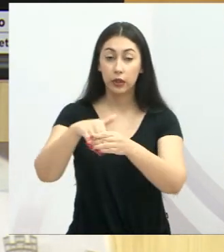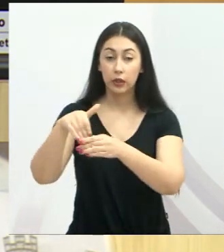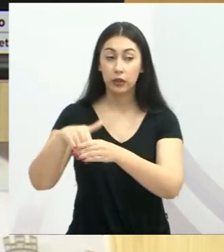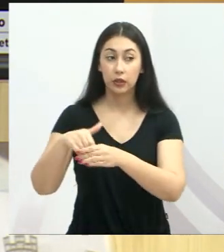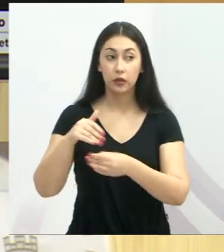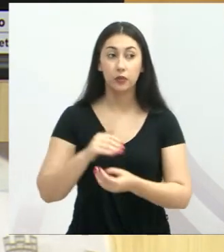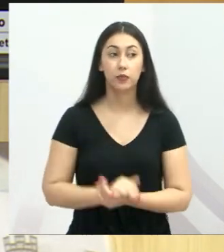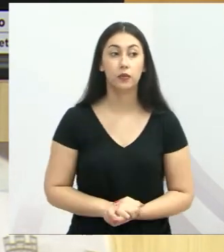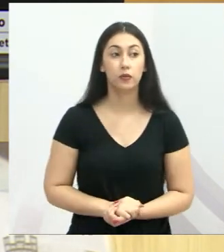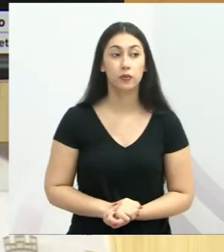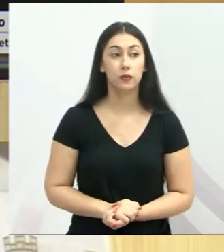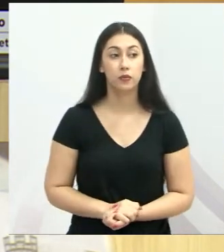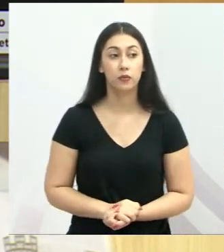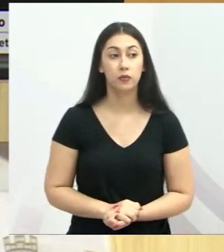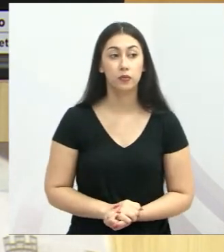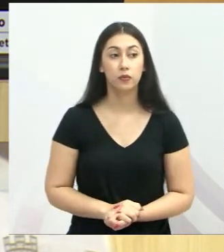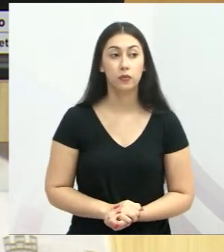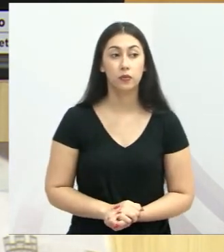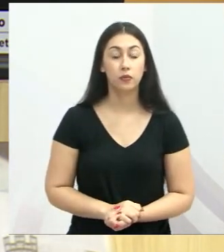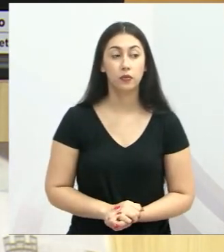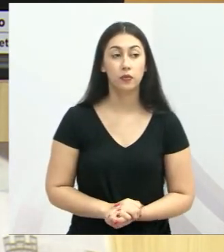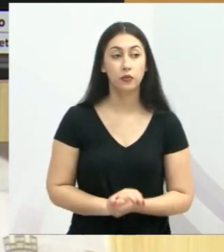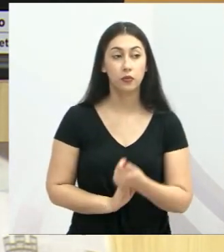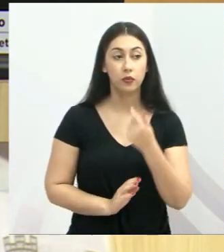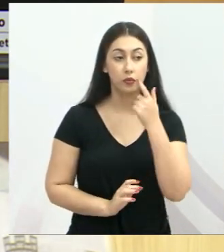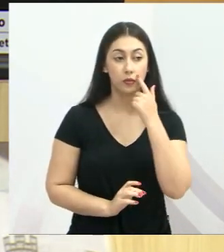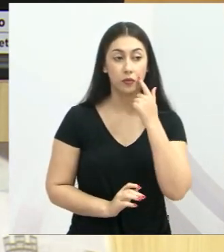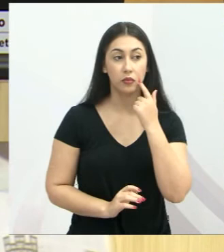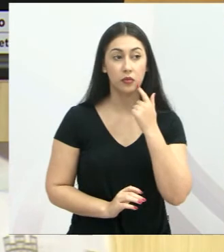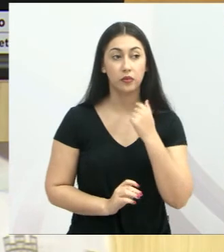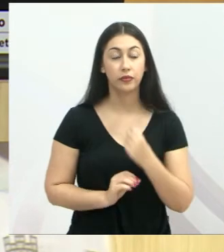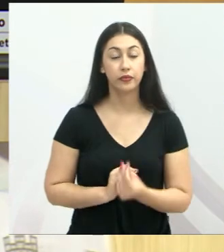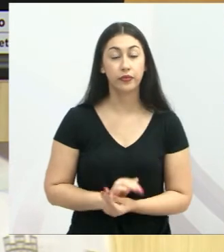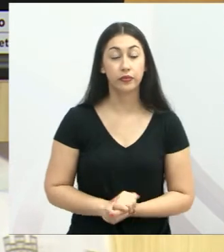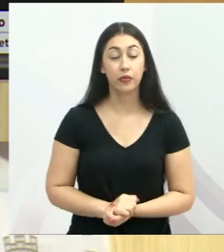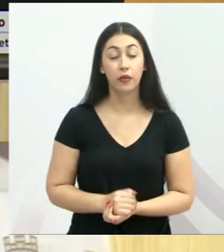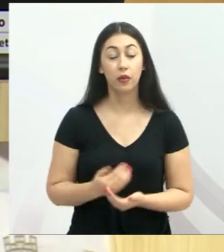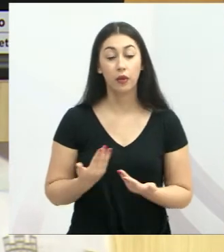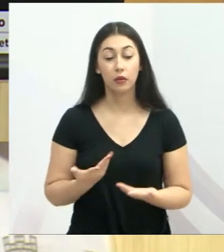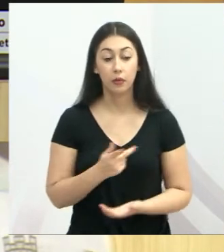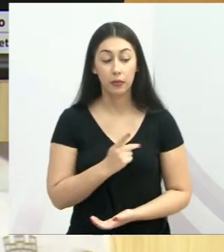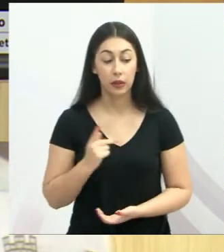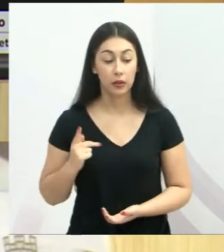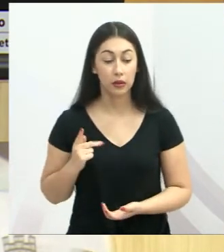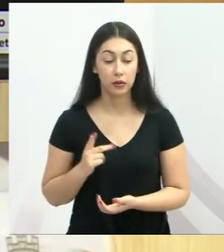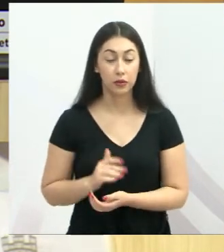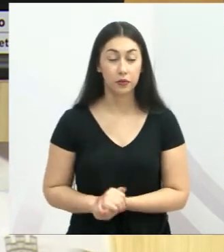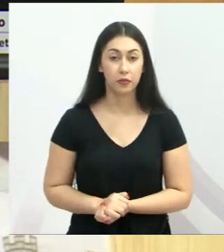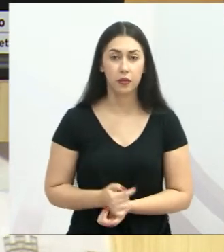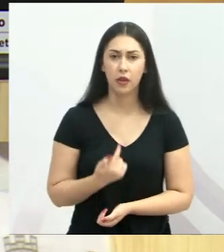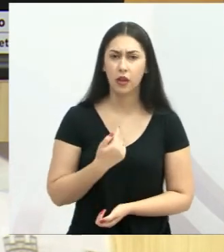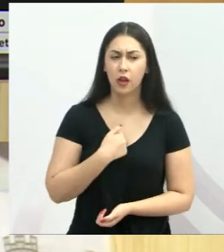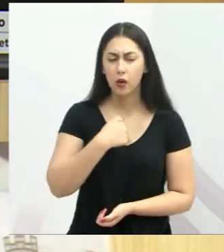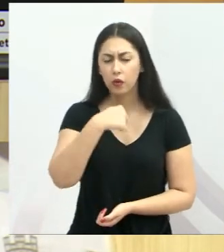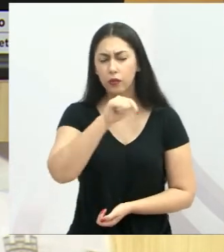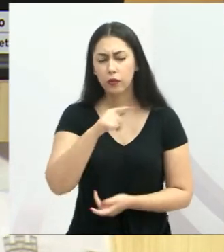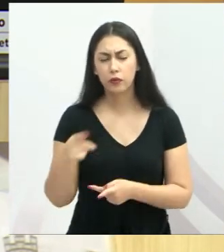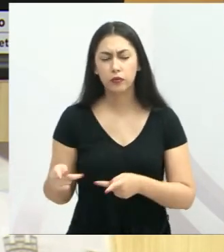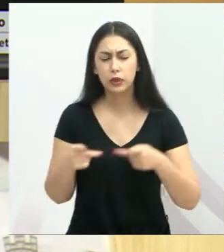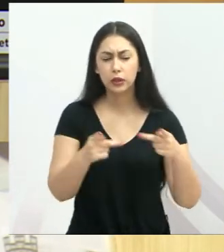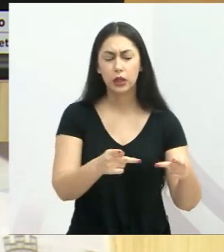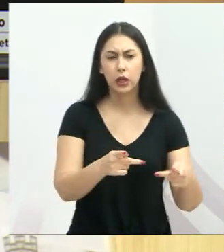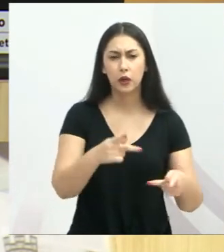a votação desse requerimento. Senhor presidente, eu fui no Pagador de